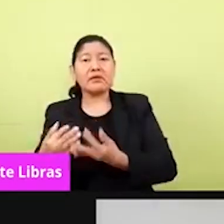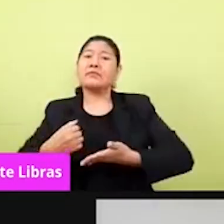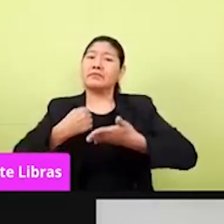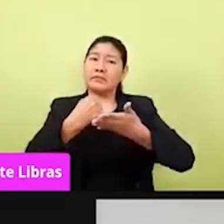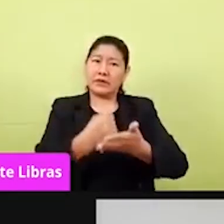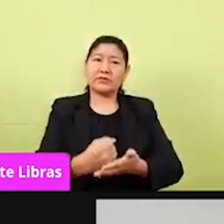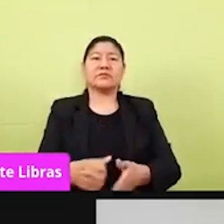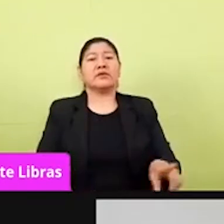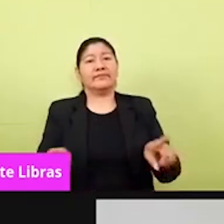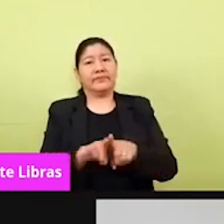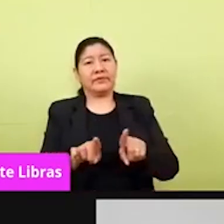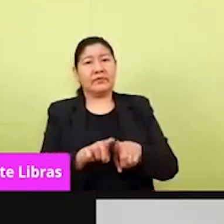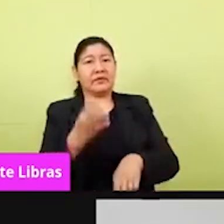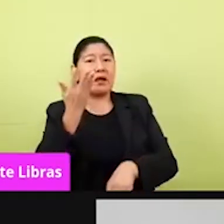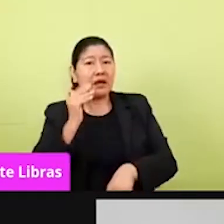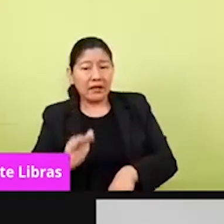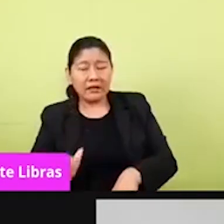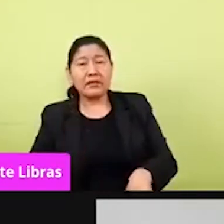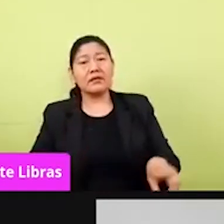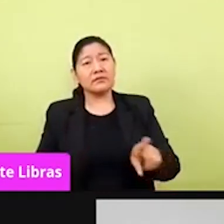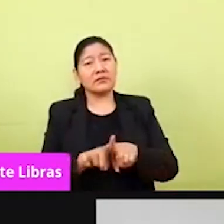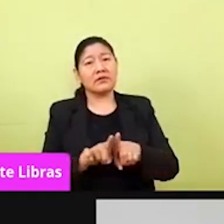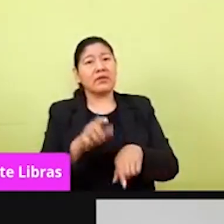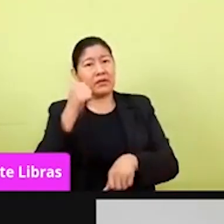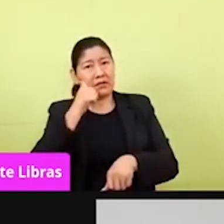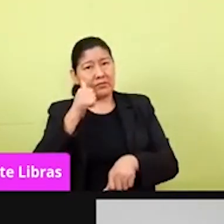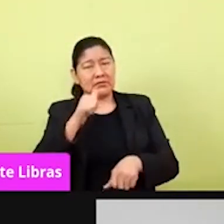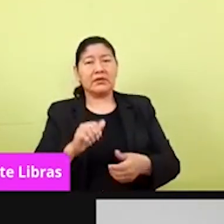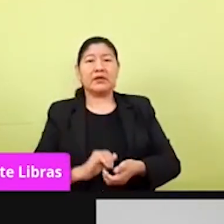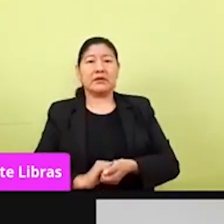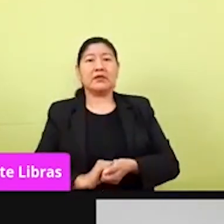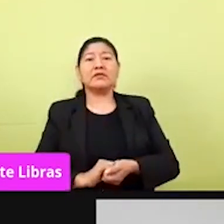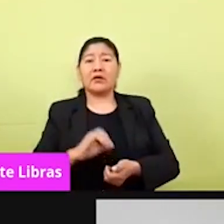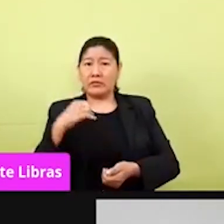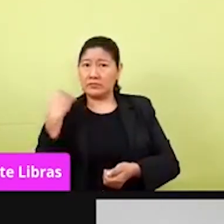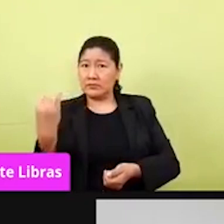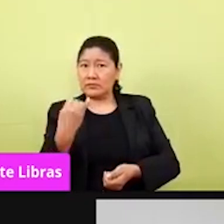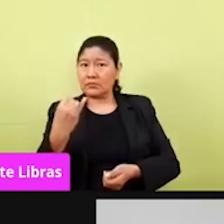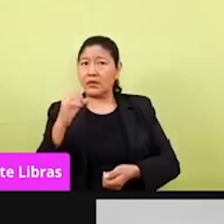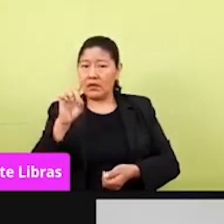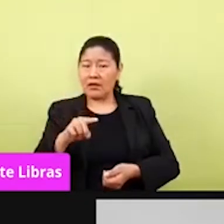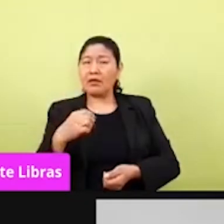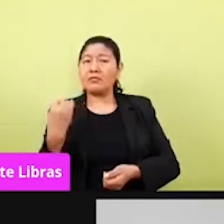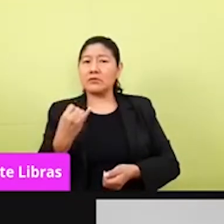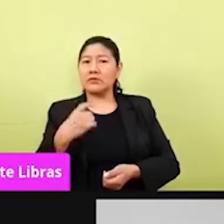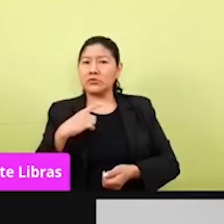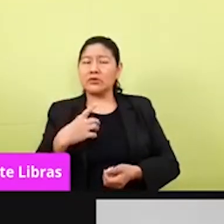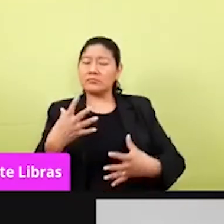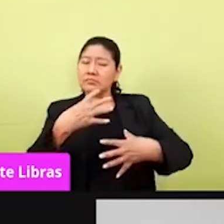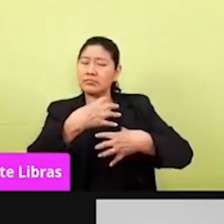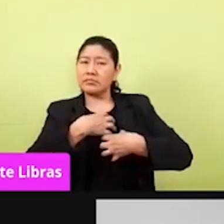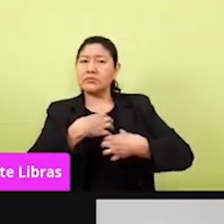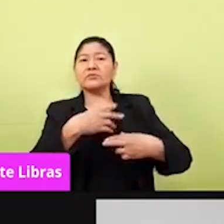vontade, essa necessidade de tentar resolver, orientar, né? Acho que isso é o que nos move e é o que deve